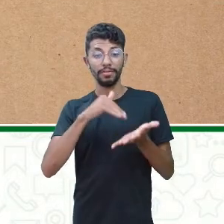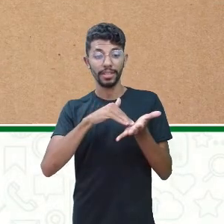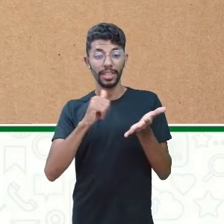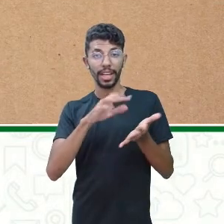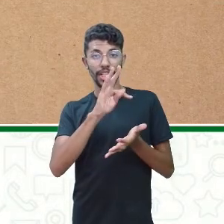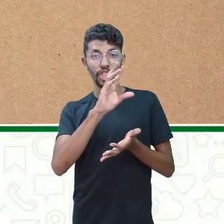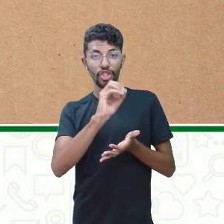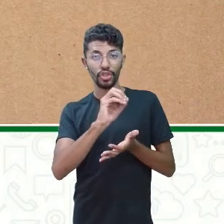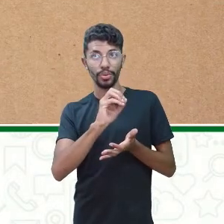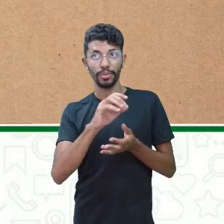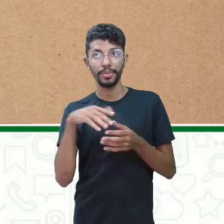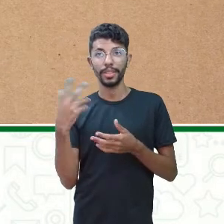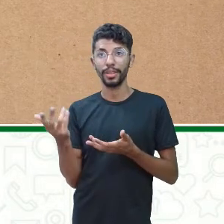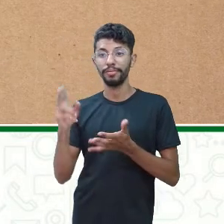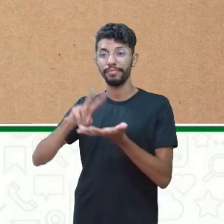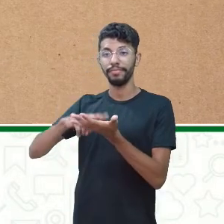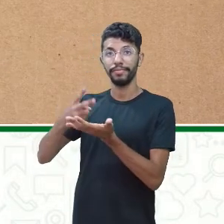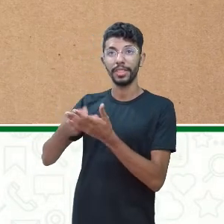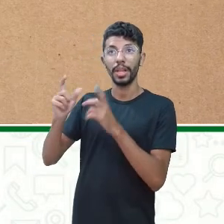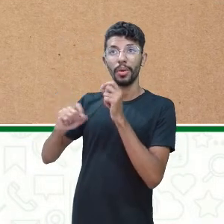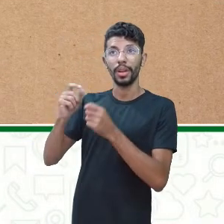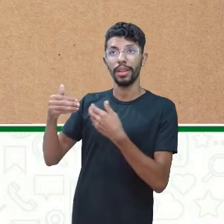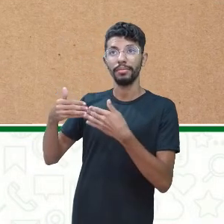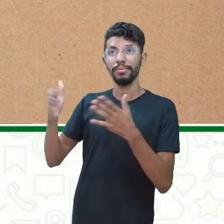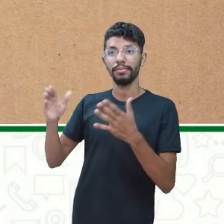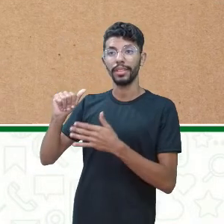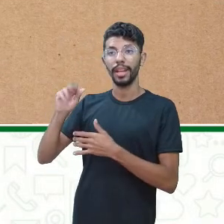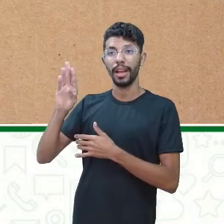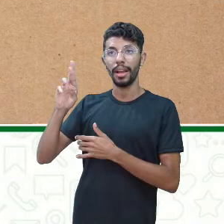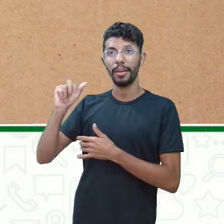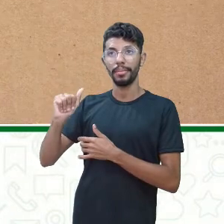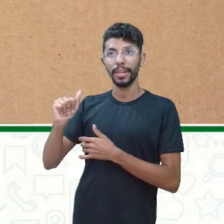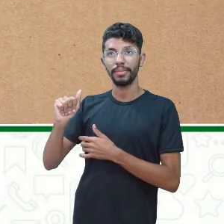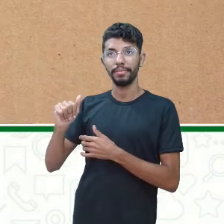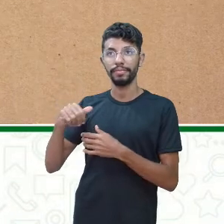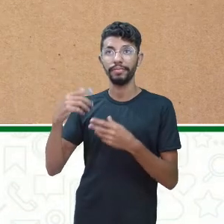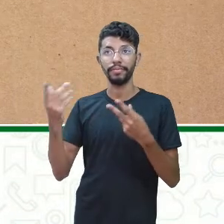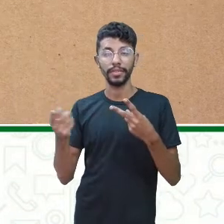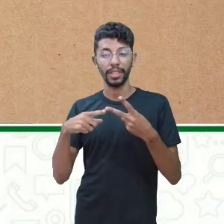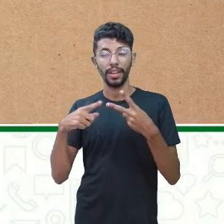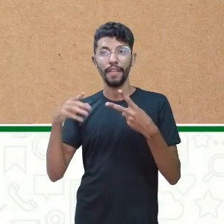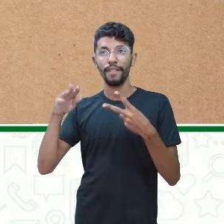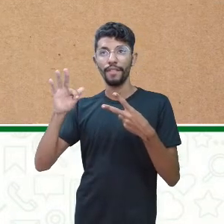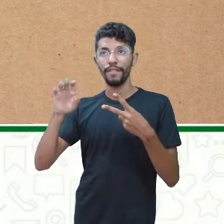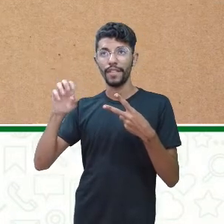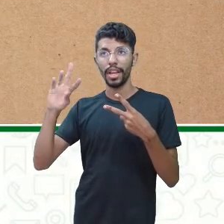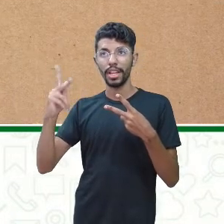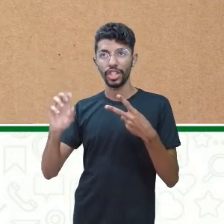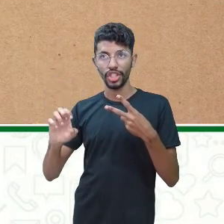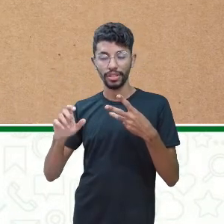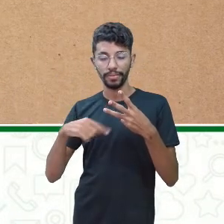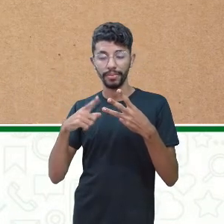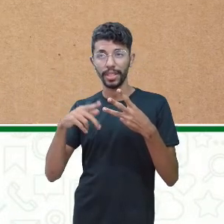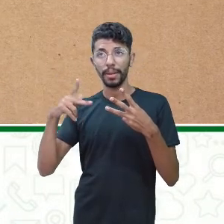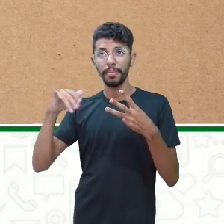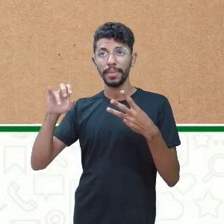Open vai ser abra. Close vai ser feche. Step vai ser pise. Keep vai ser